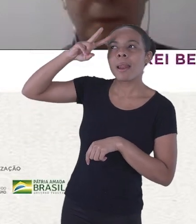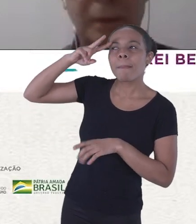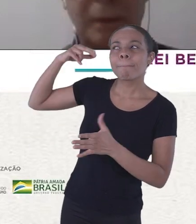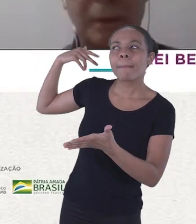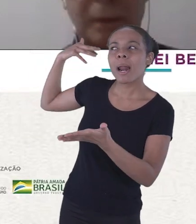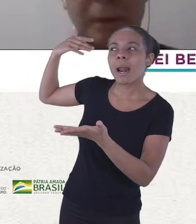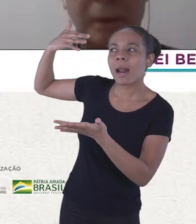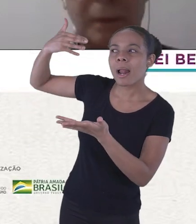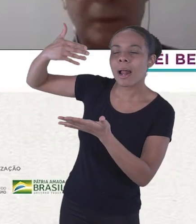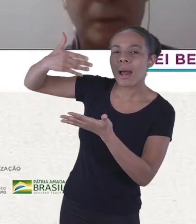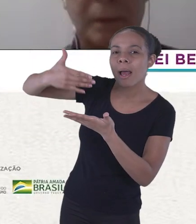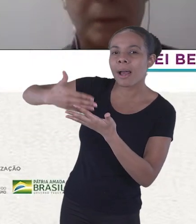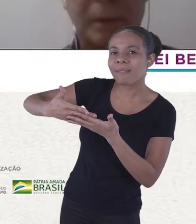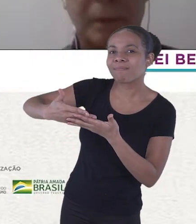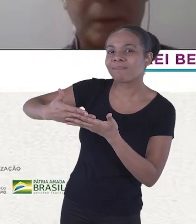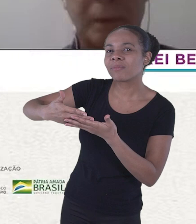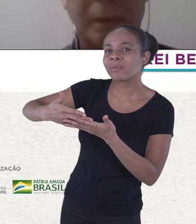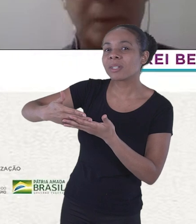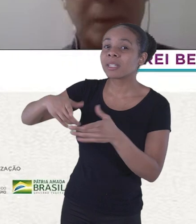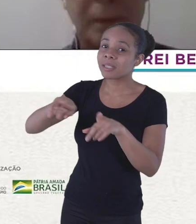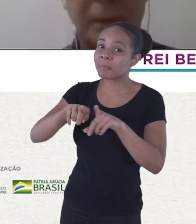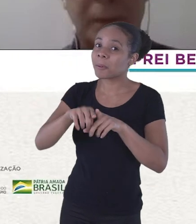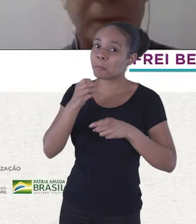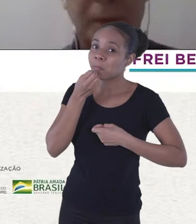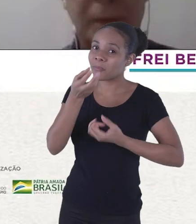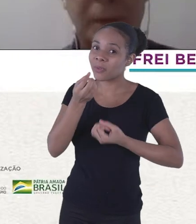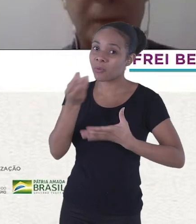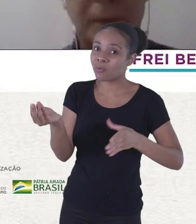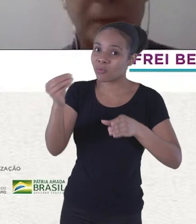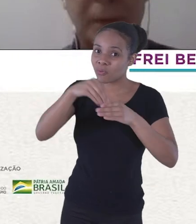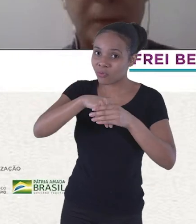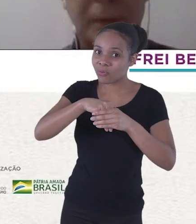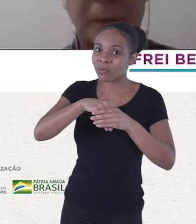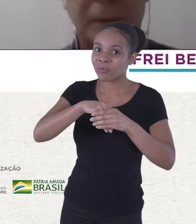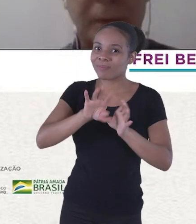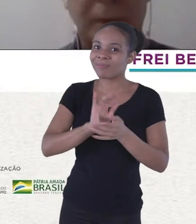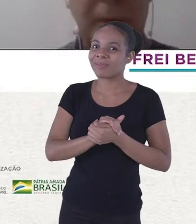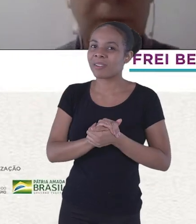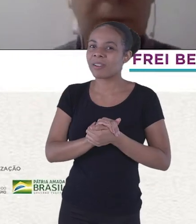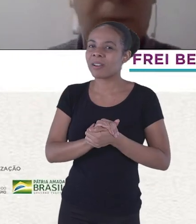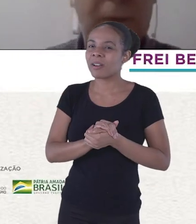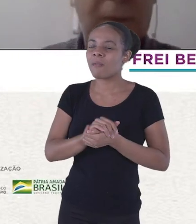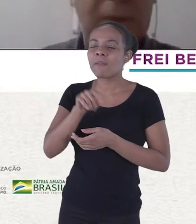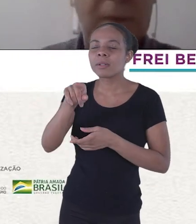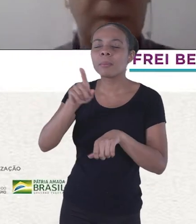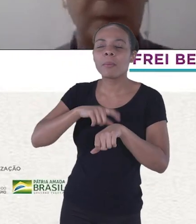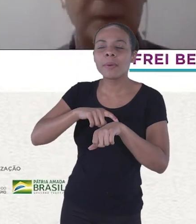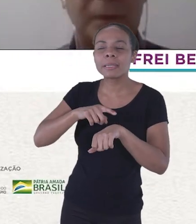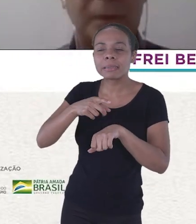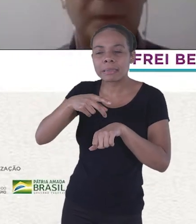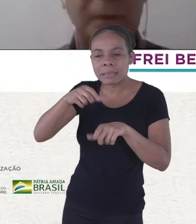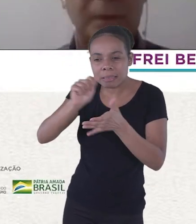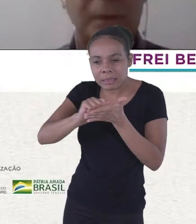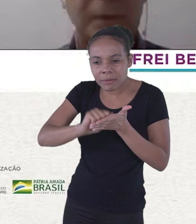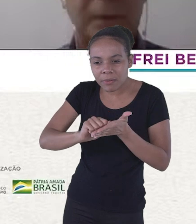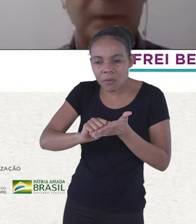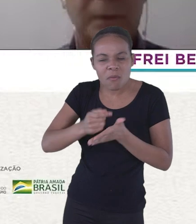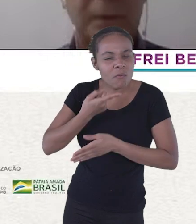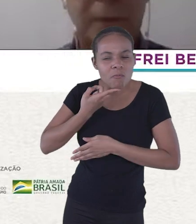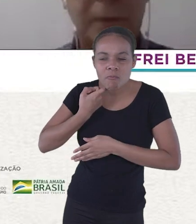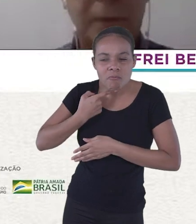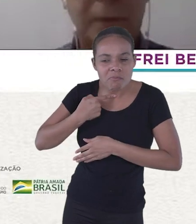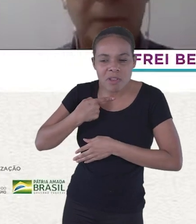mesmo depois que terminado, não deu aquela vontade de fazer uma terceira pessoa, não? Não, não, de jeito Não, nenhum.